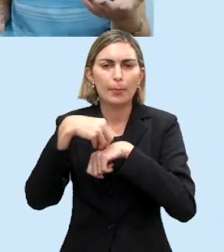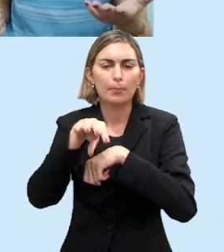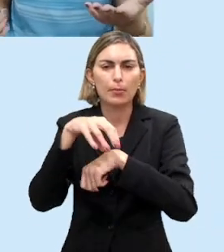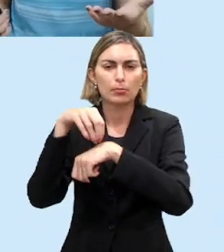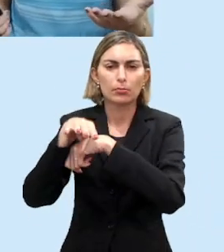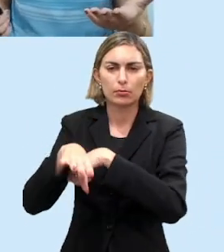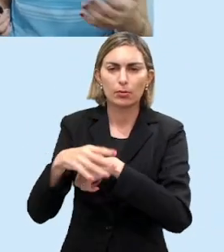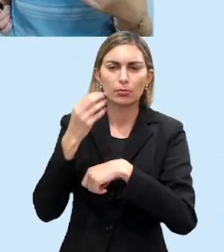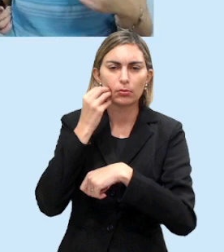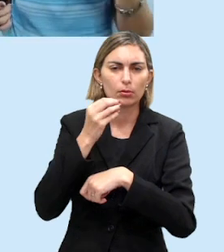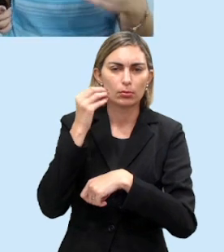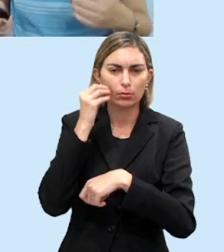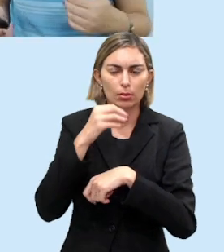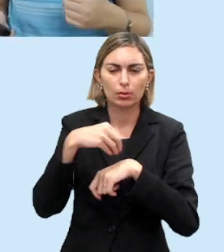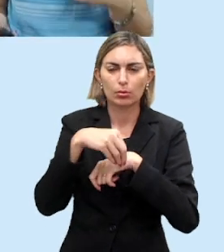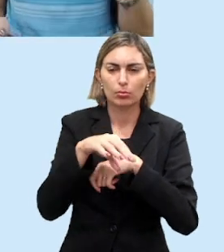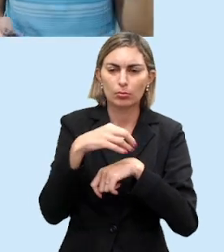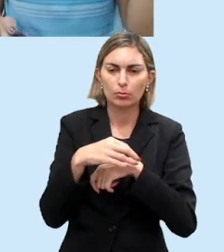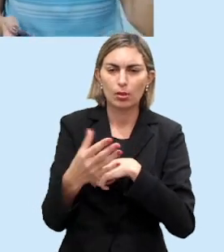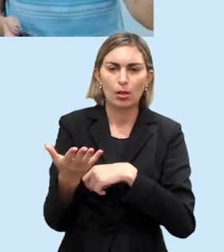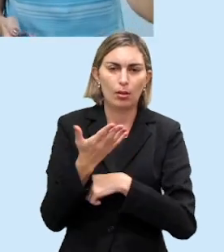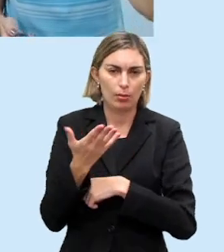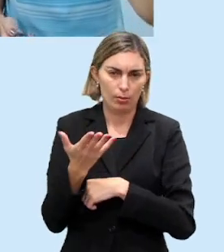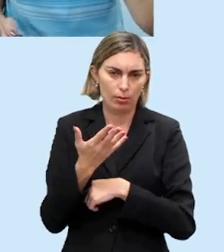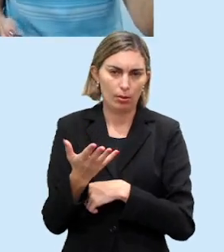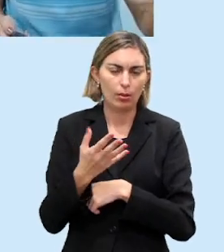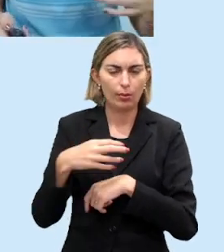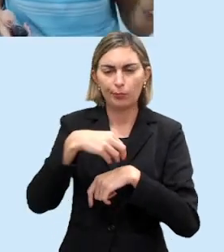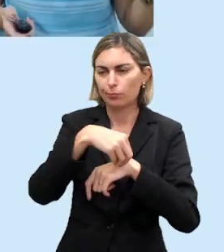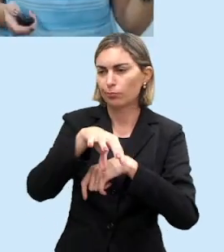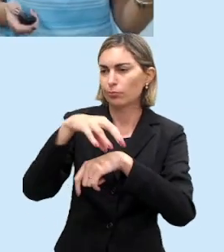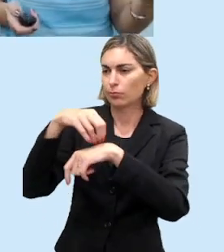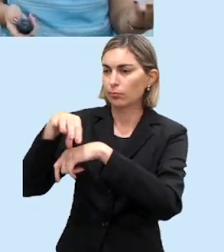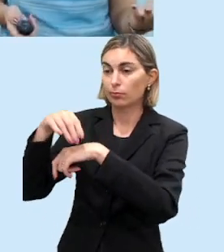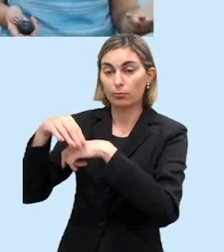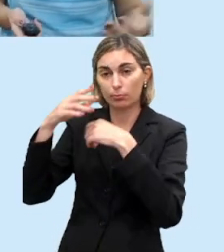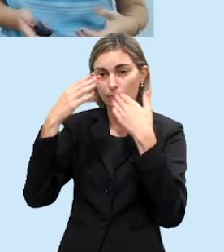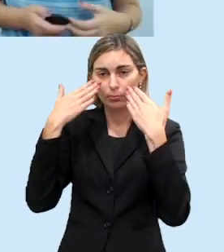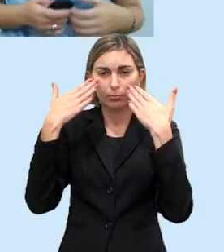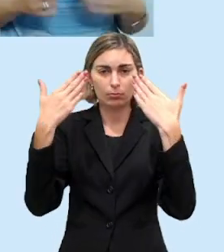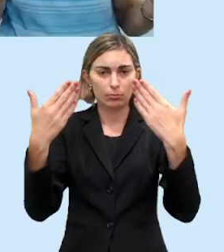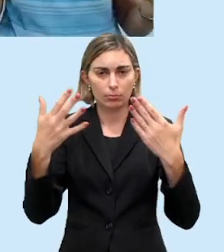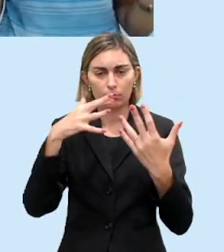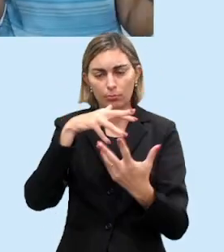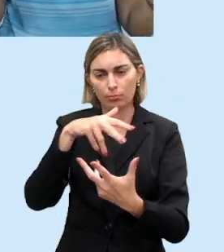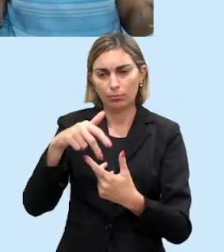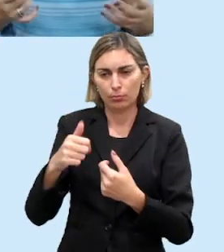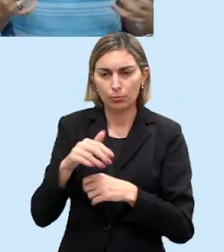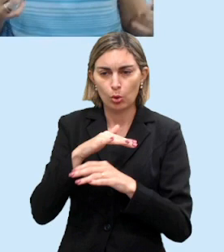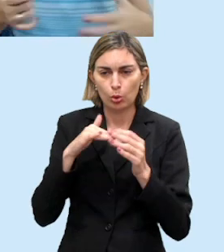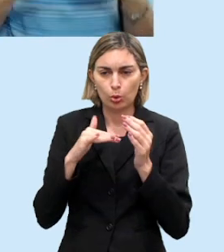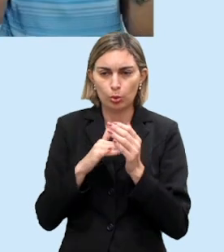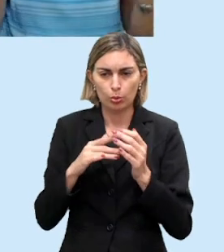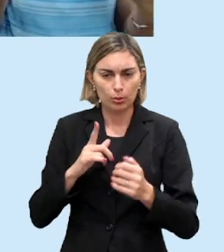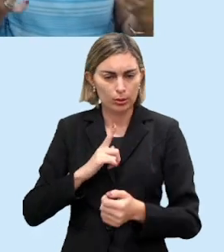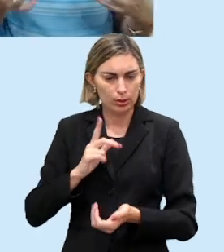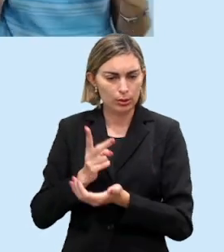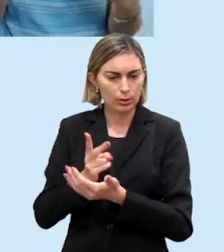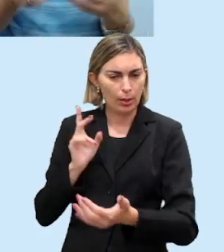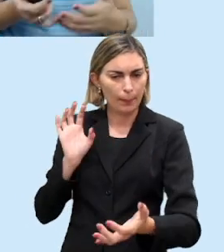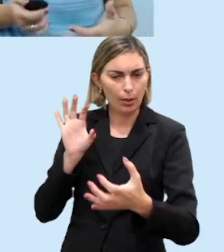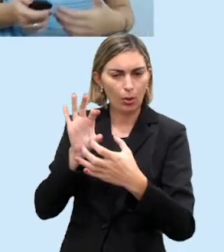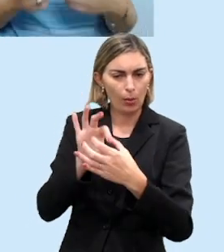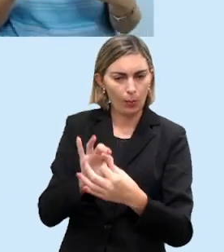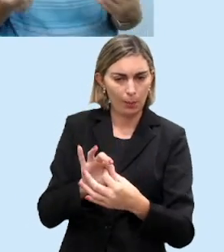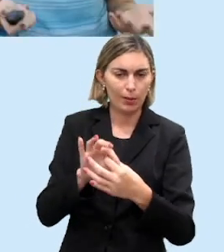está tentando, está querendo passar para o mundo, não é? Tudo tem sempre a ver também com